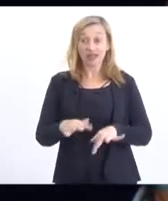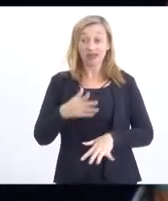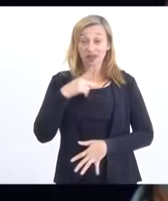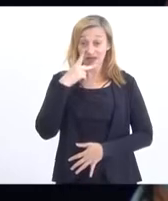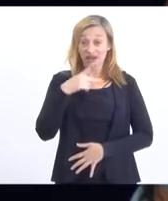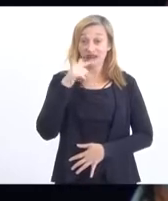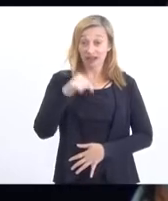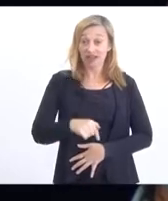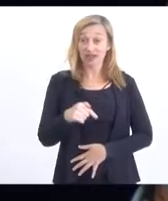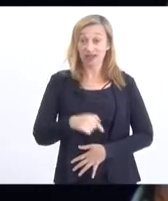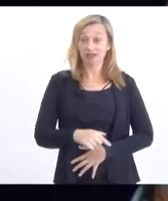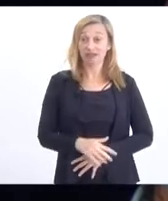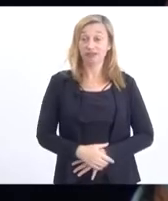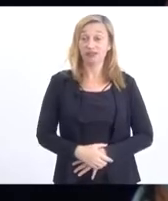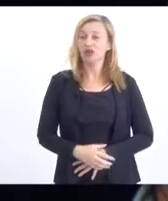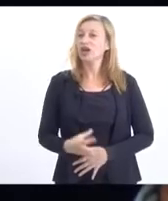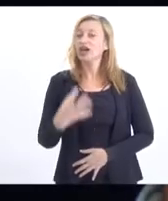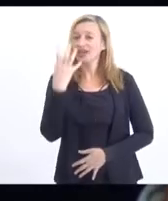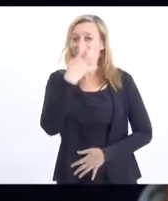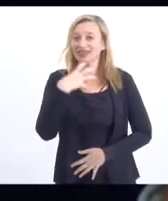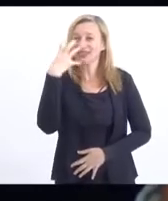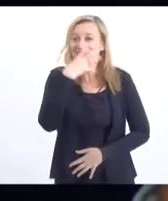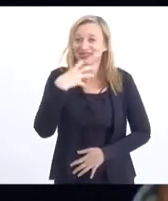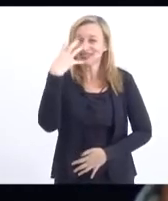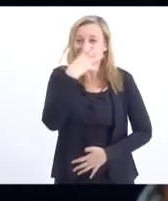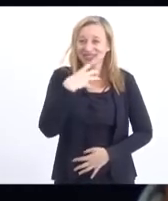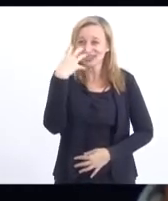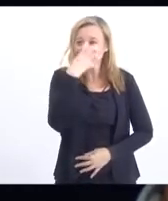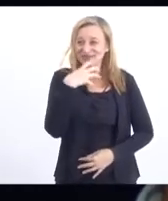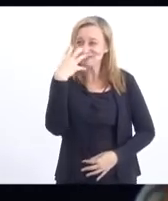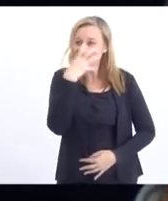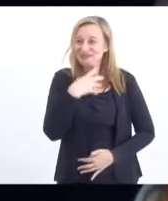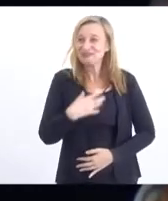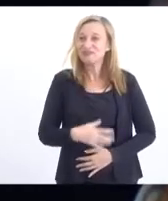aqui, cantando.